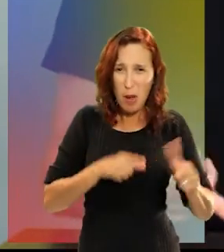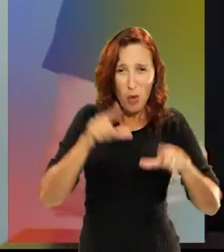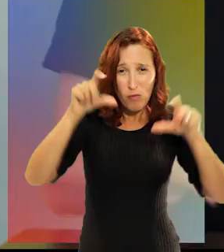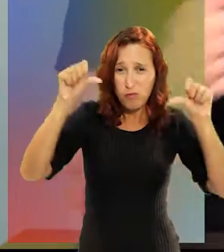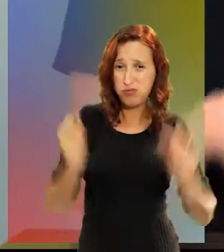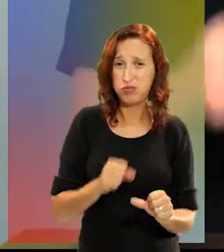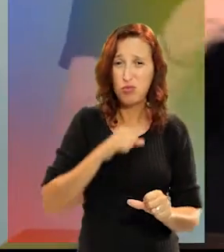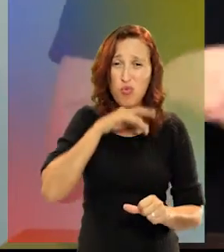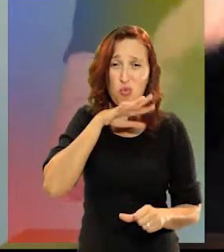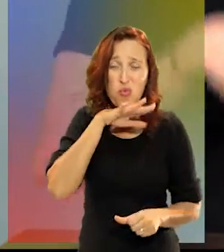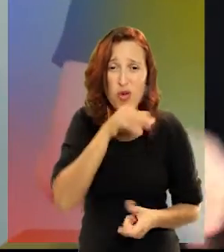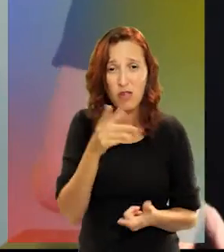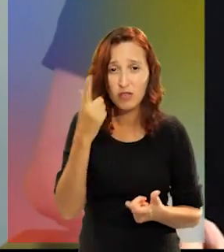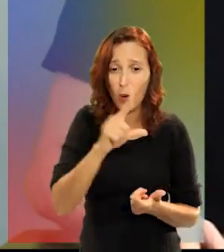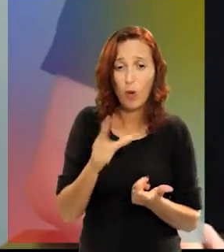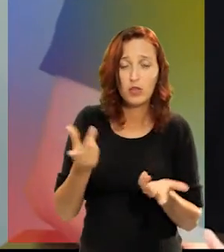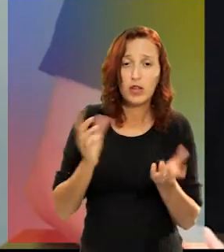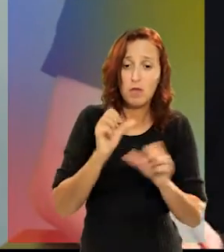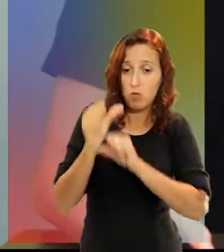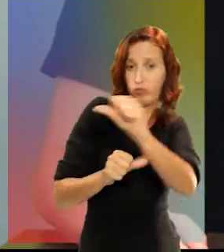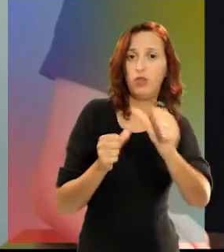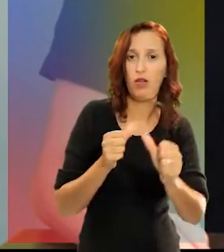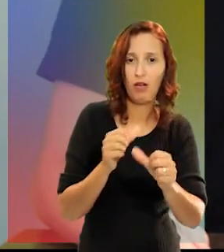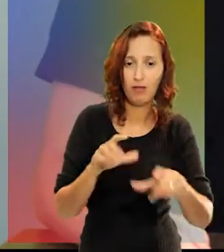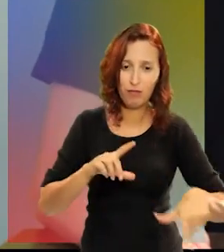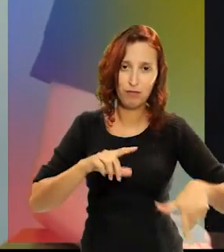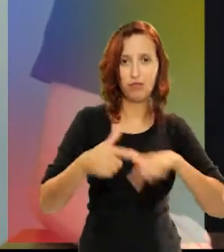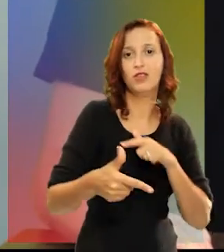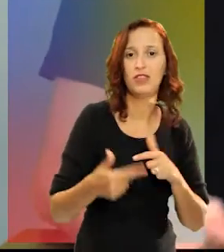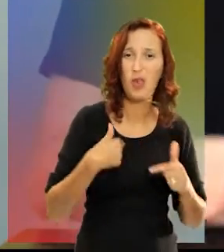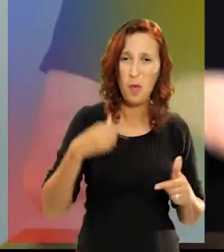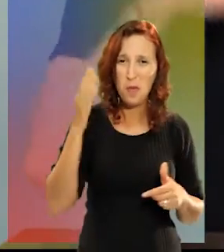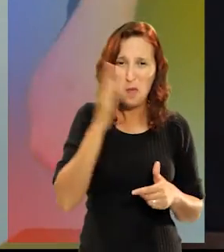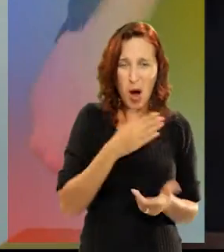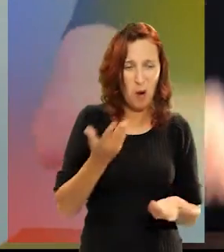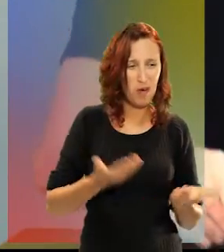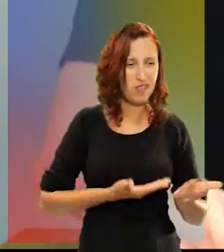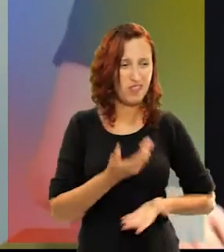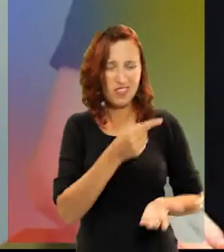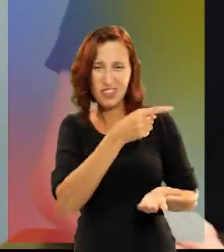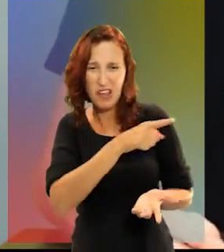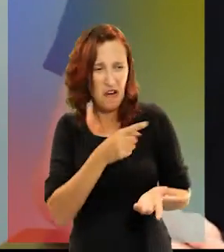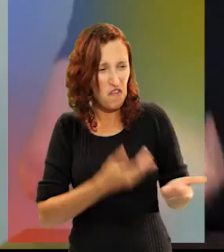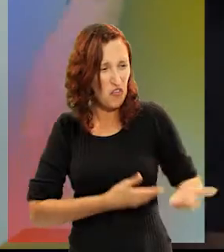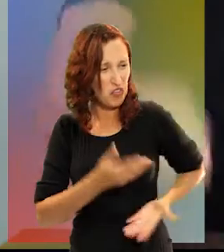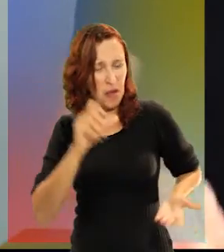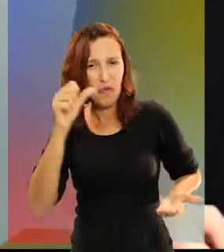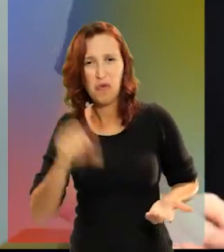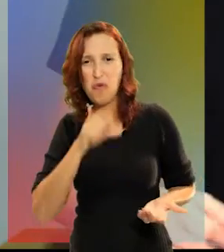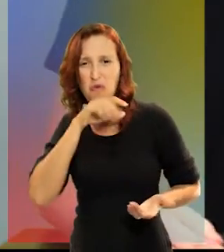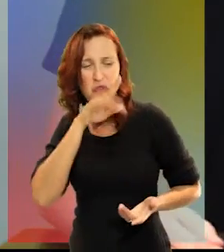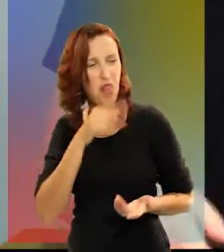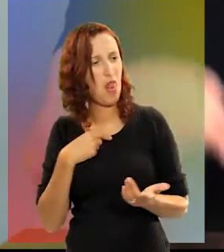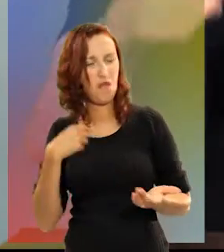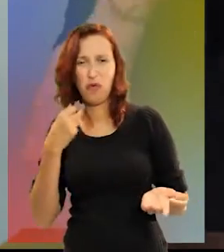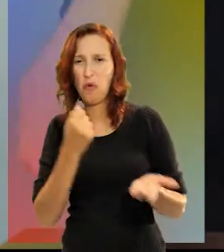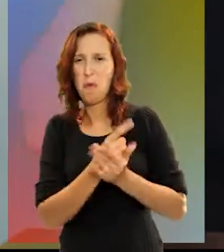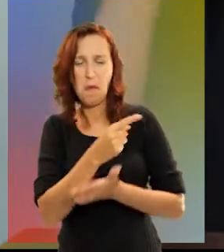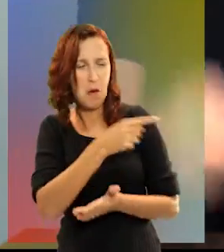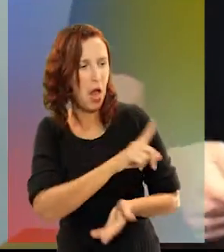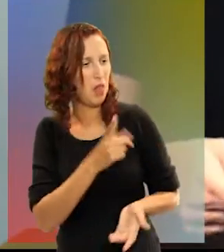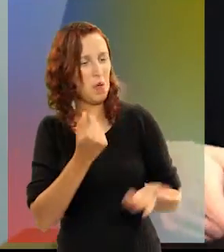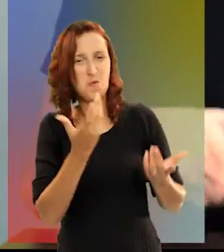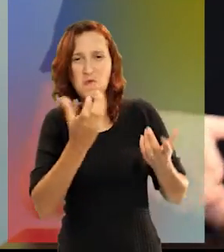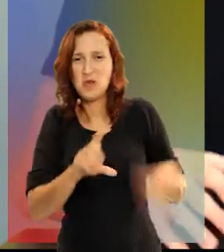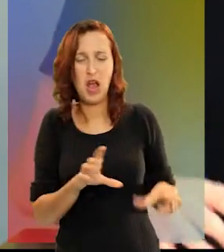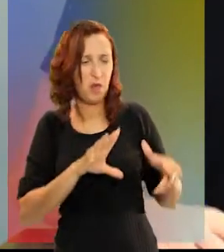permite que as pessoas se corrijam. Entendeu? Se eu sou mal atendido, eu vou e denuncio esse cara, não compro nesse lugar, ou então